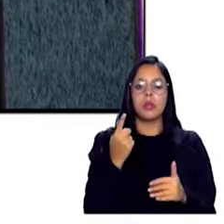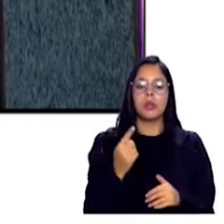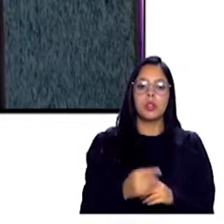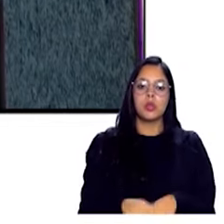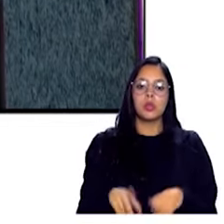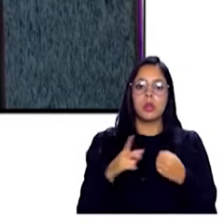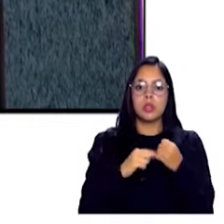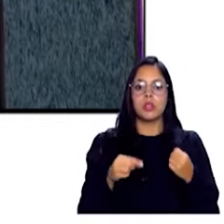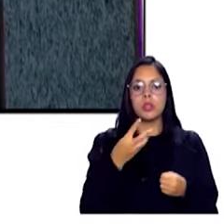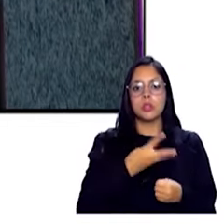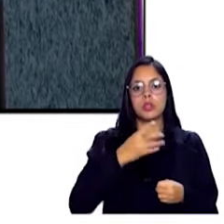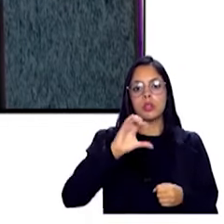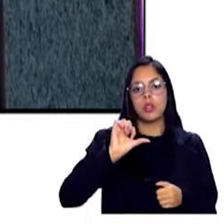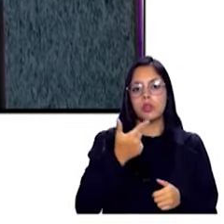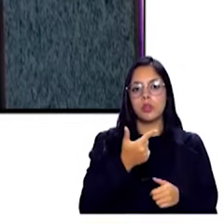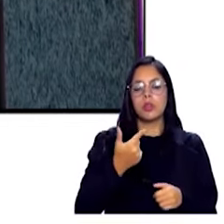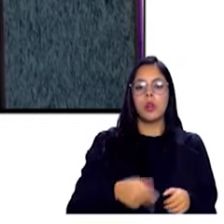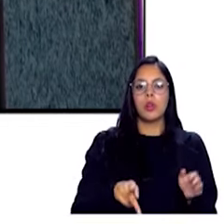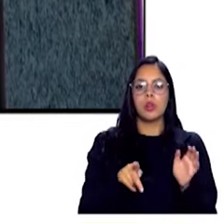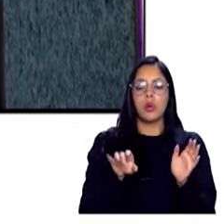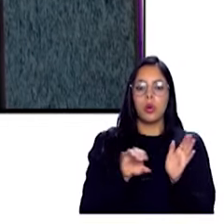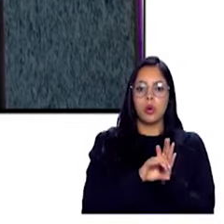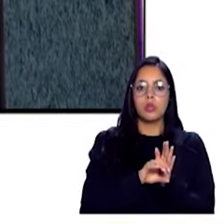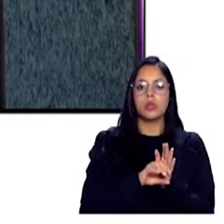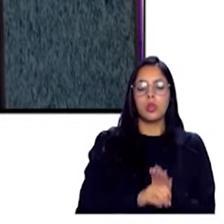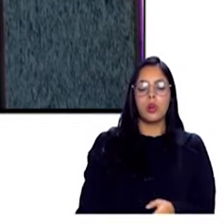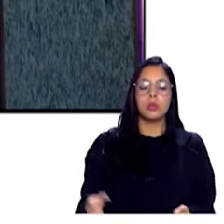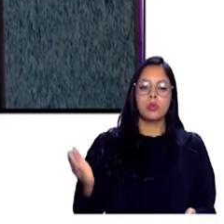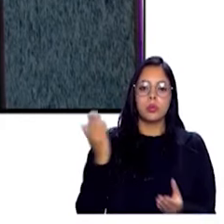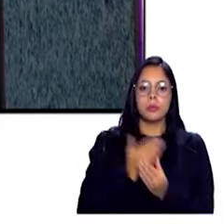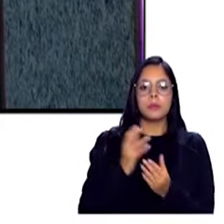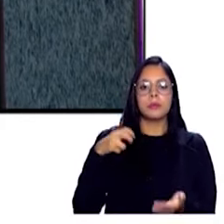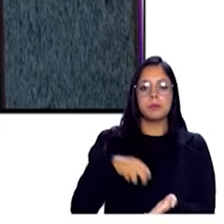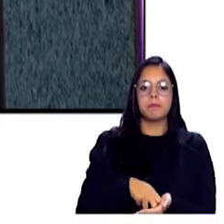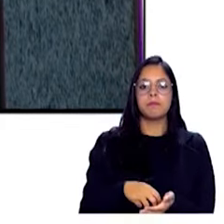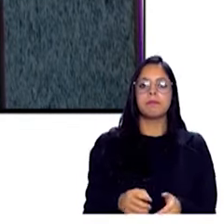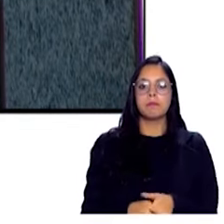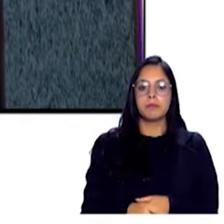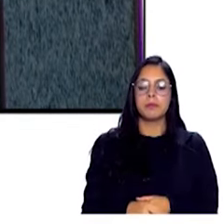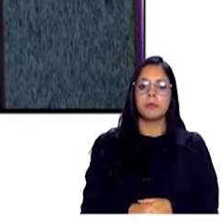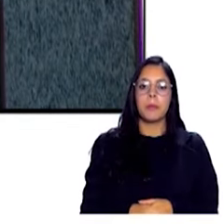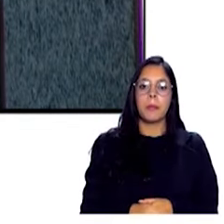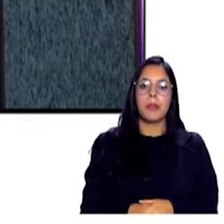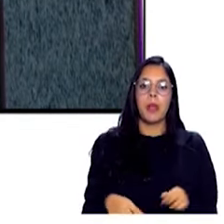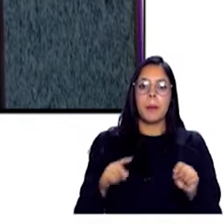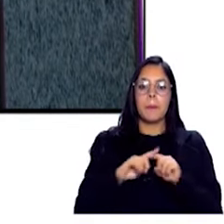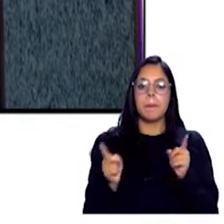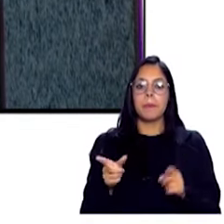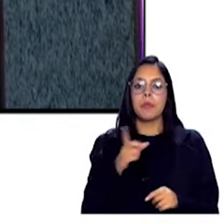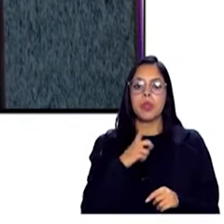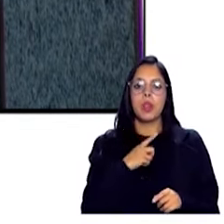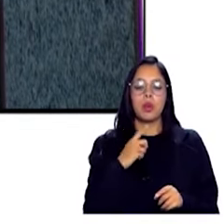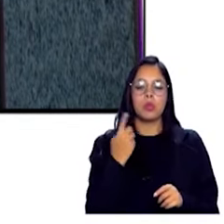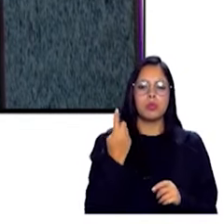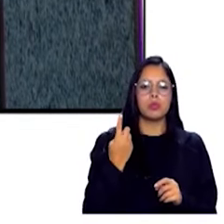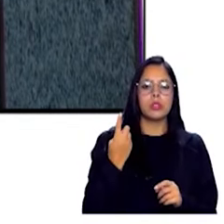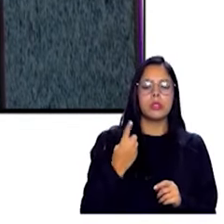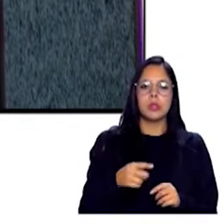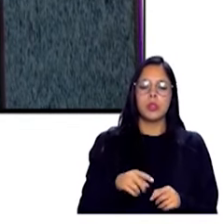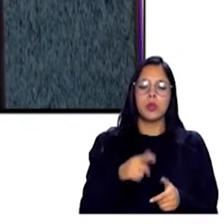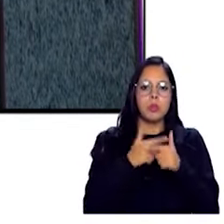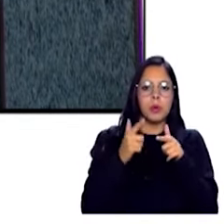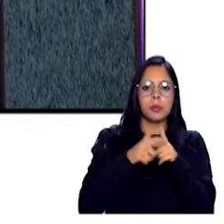artigo 392 do Código de Processo Penal Mas a questão o problema prosseguiu